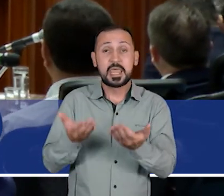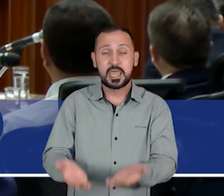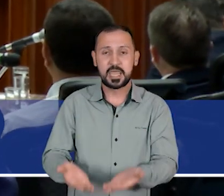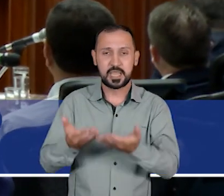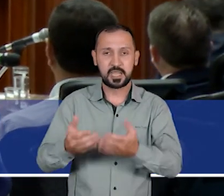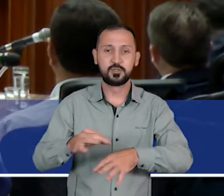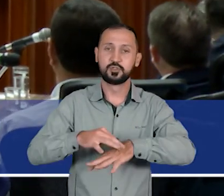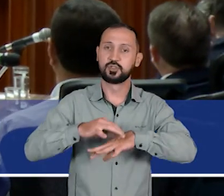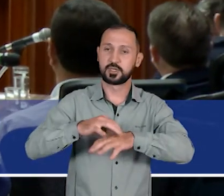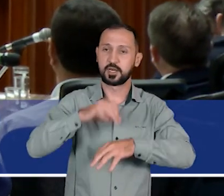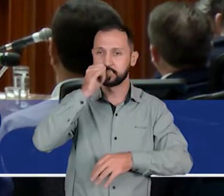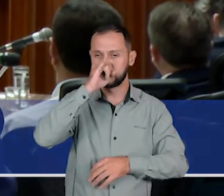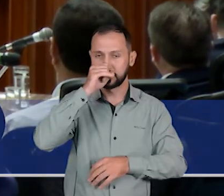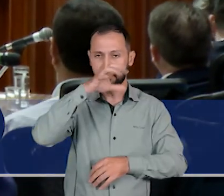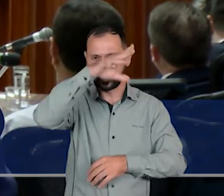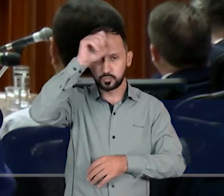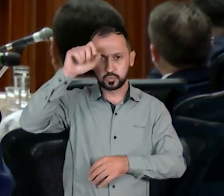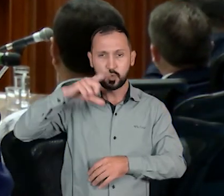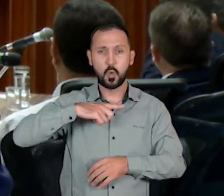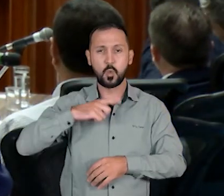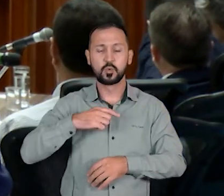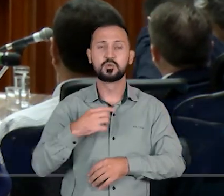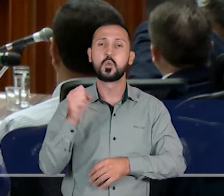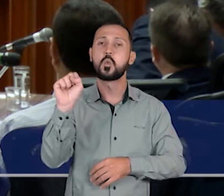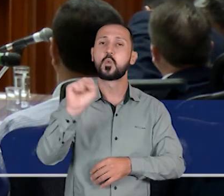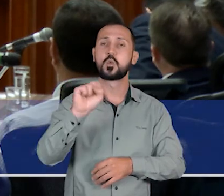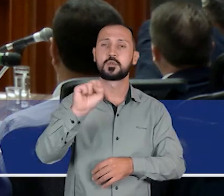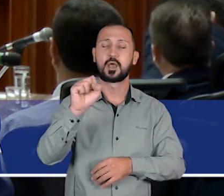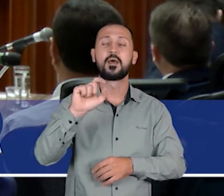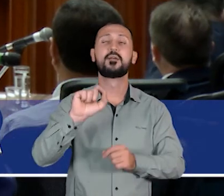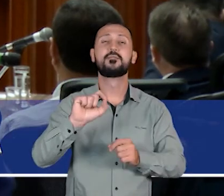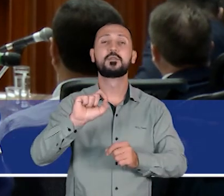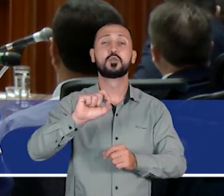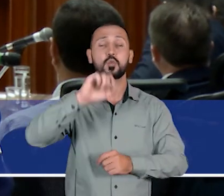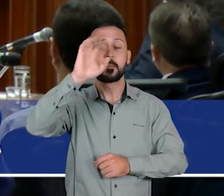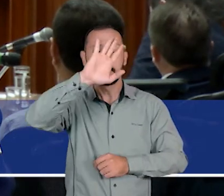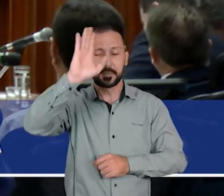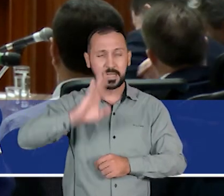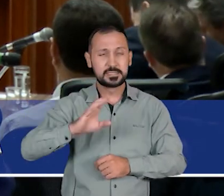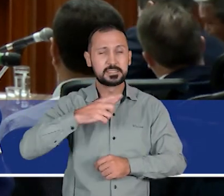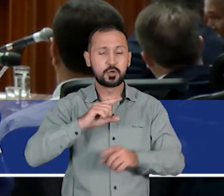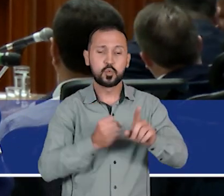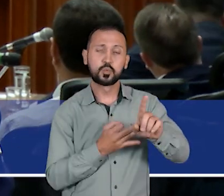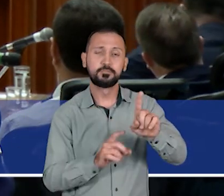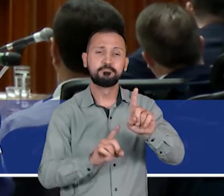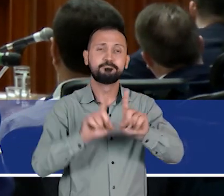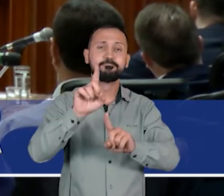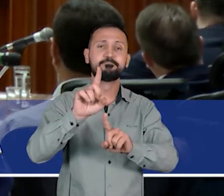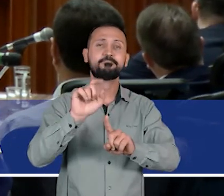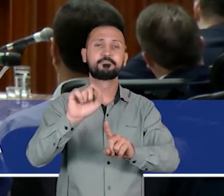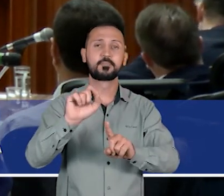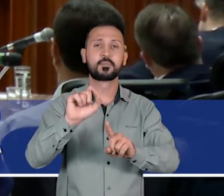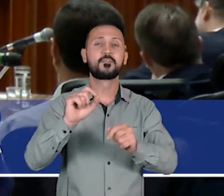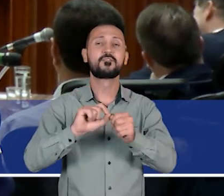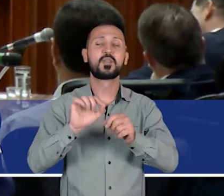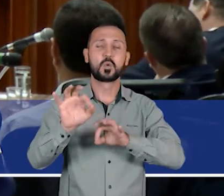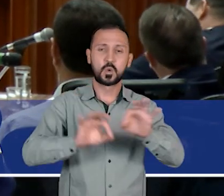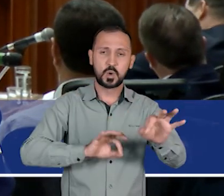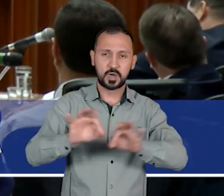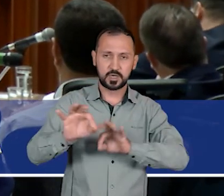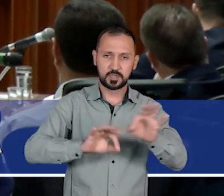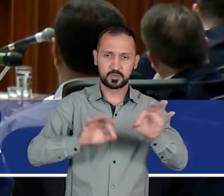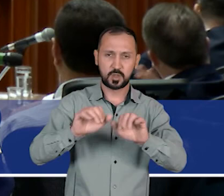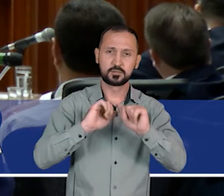suína somente em 2019, Mato Grosso do Sul ocupa hoje a 8ª posição no ranking nacional. Foi esse motivo que levou a